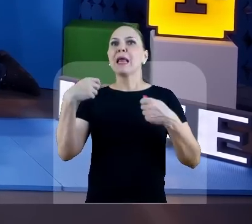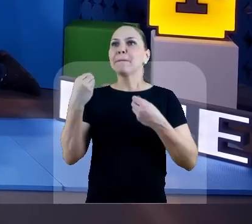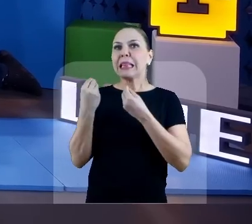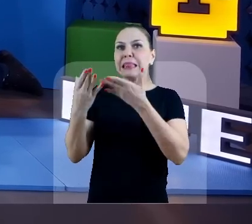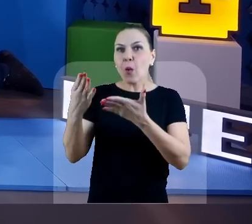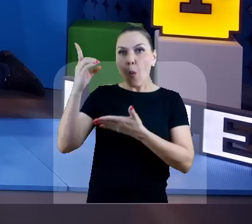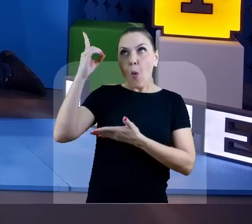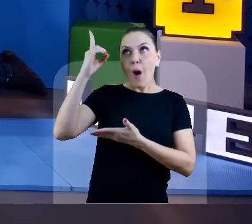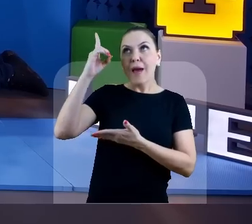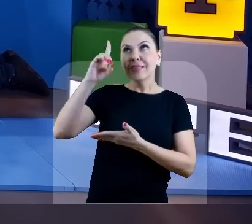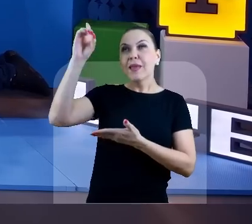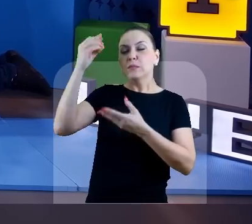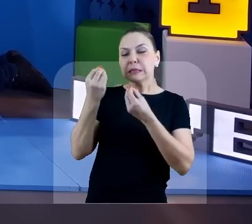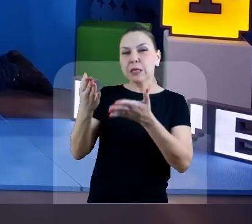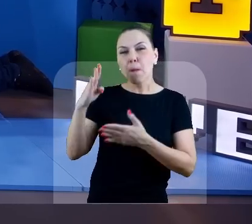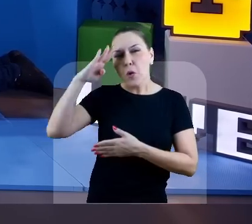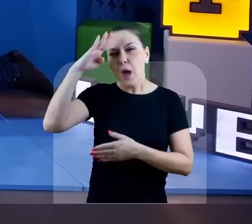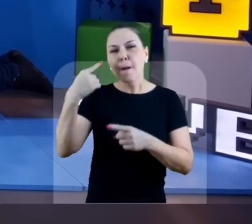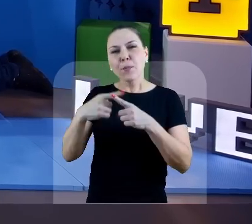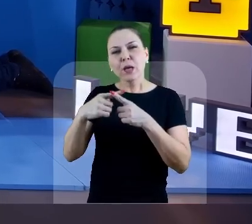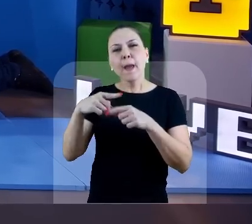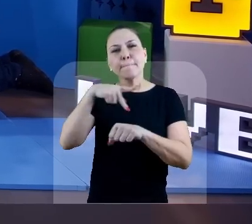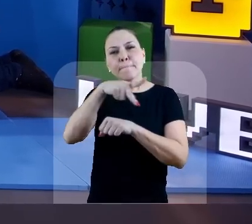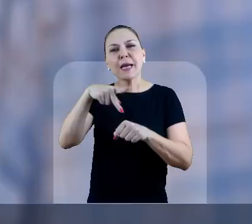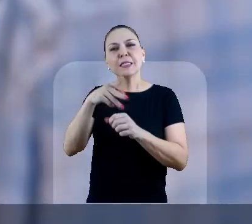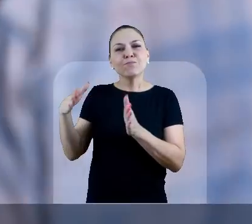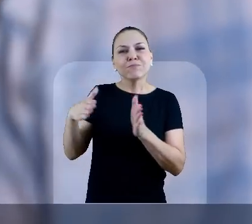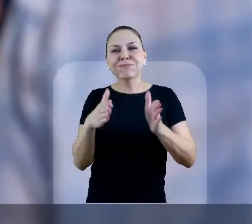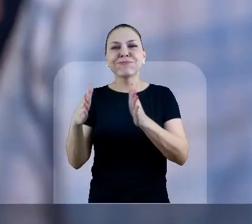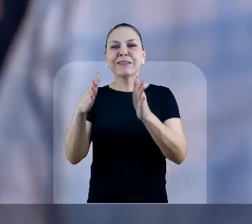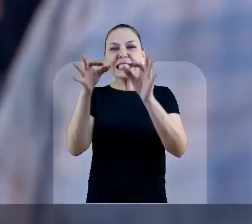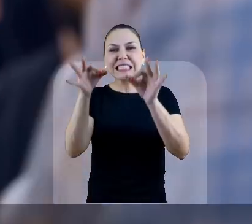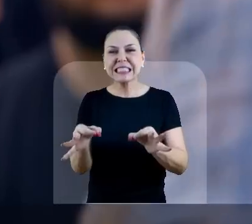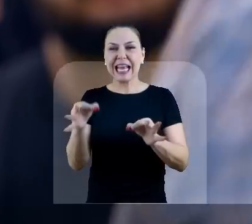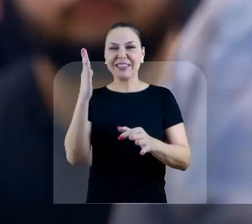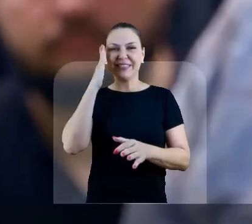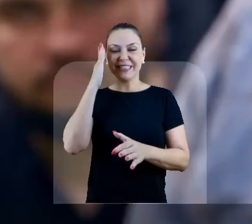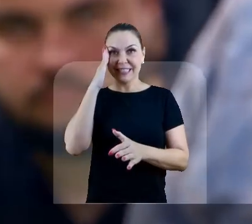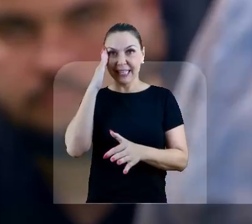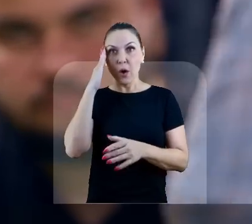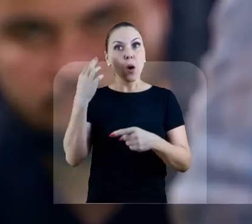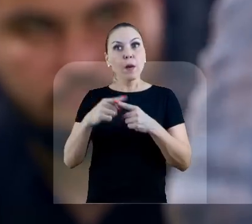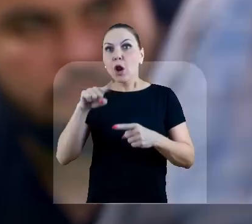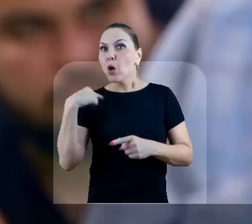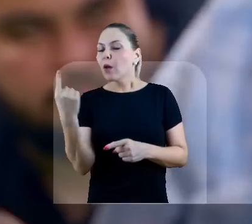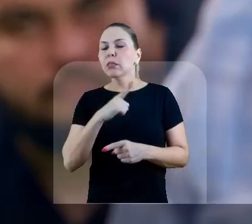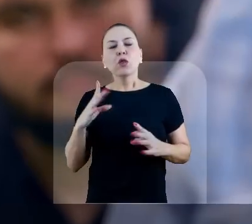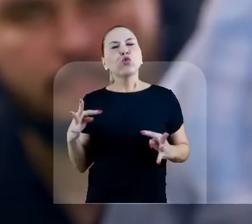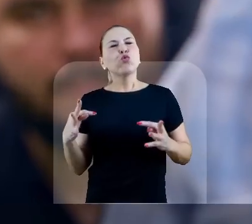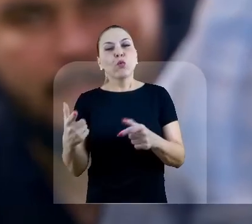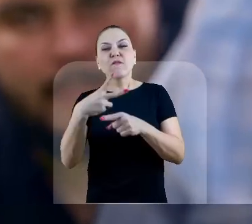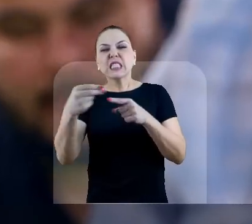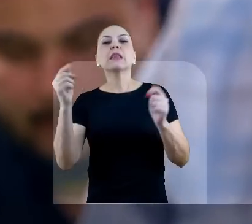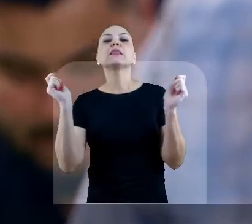ele deu para o Bolsonaro para colocar o país na linha certa, no rumo certo, porque nós temos tudo para